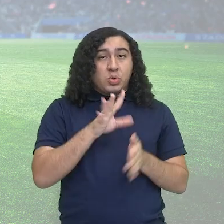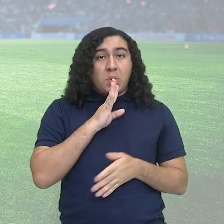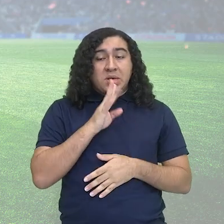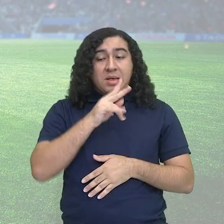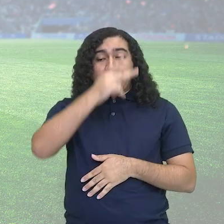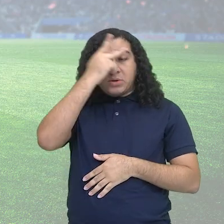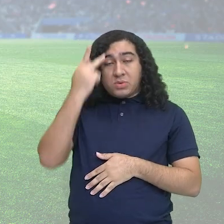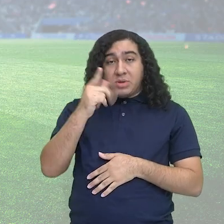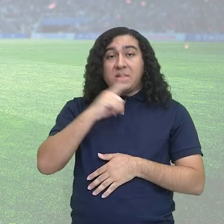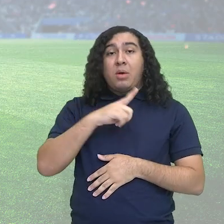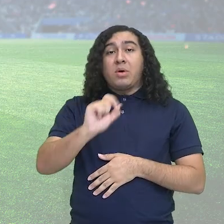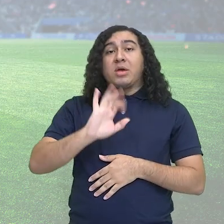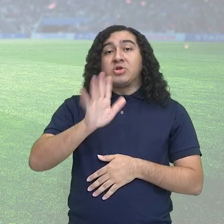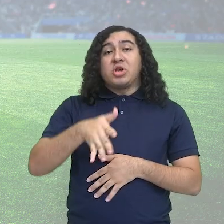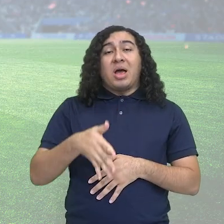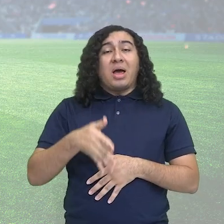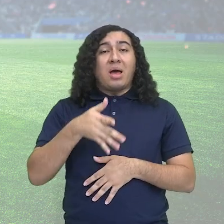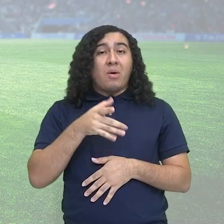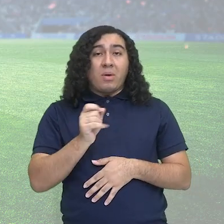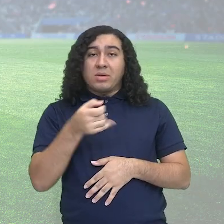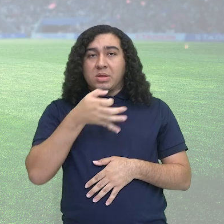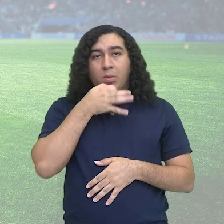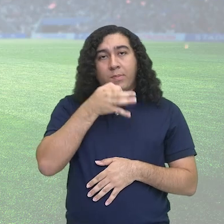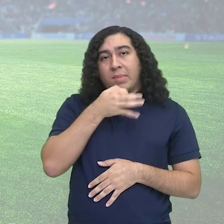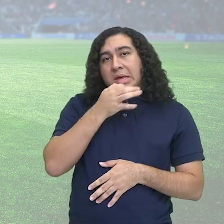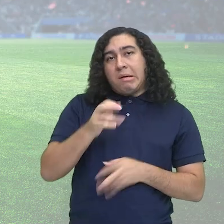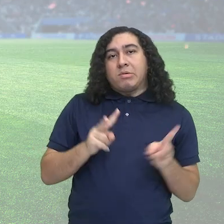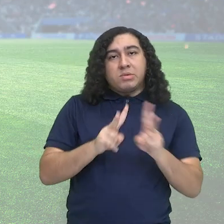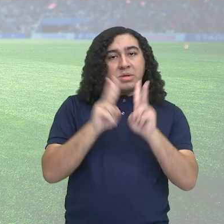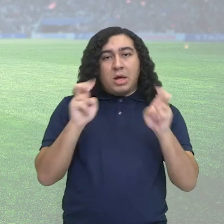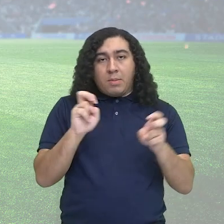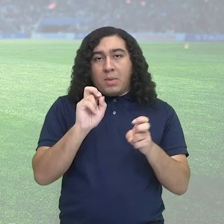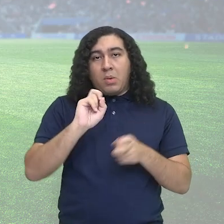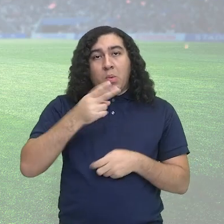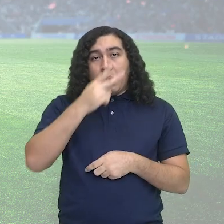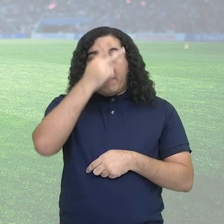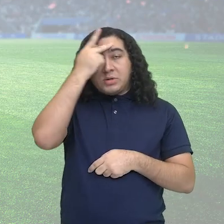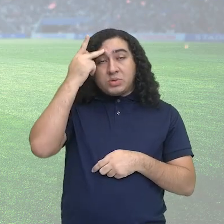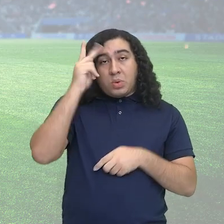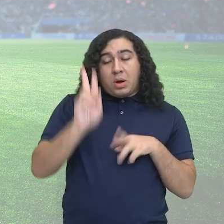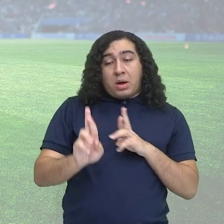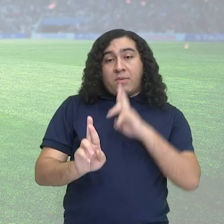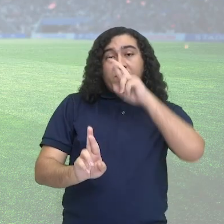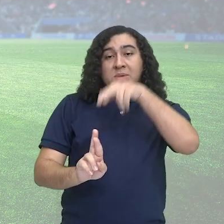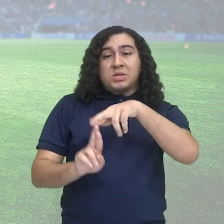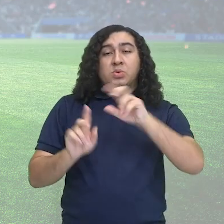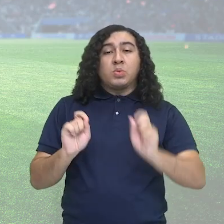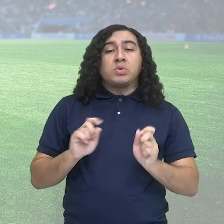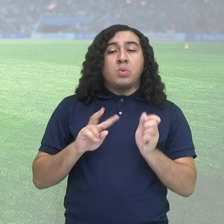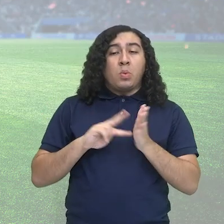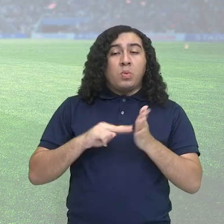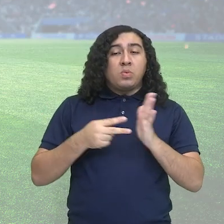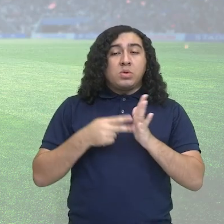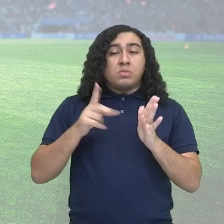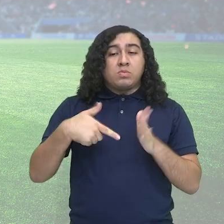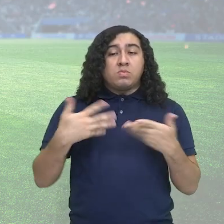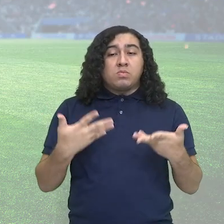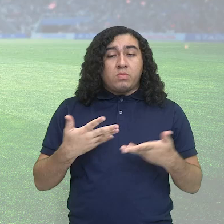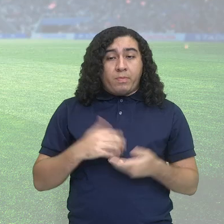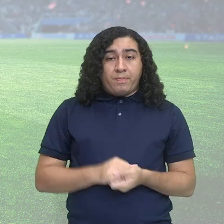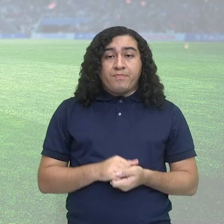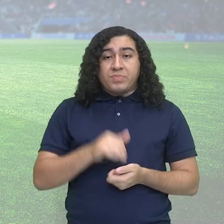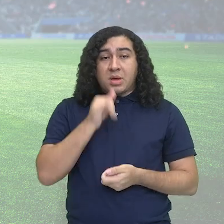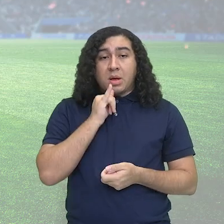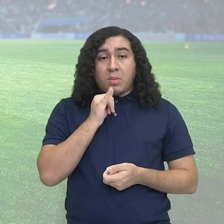sobre isso, um julgamento, né, antecipado a respeito dessa situação ou dessa pessoa. E o que causa esse preconceito, por